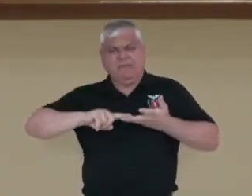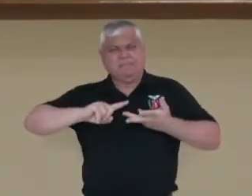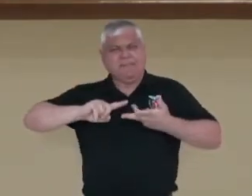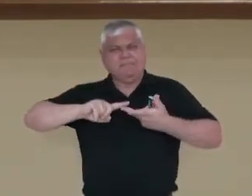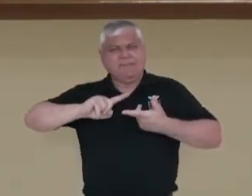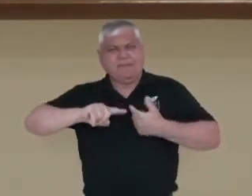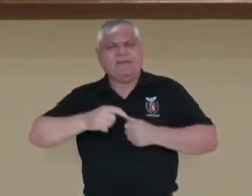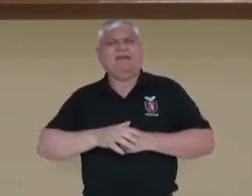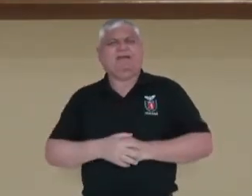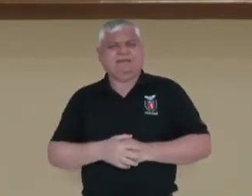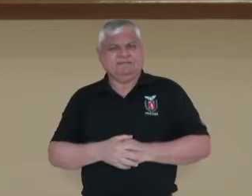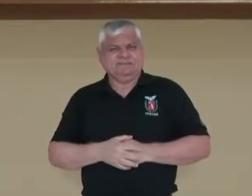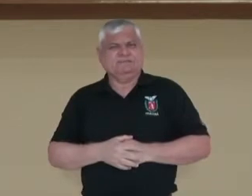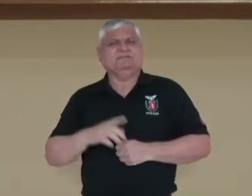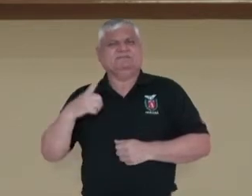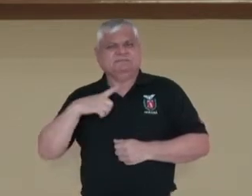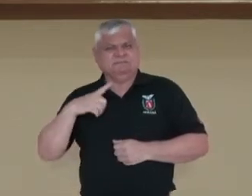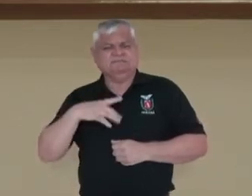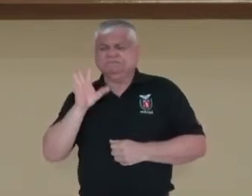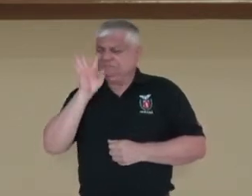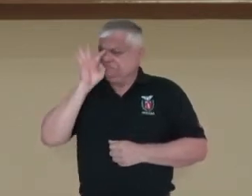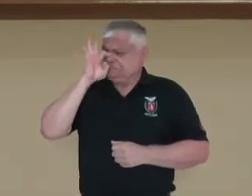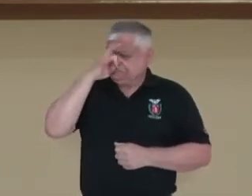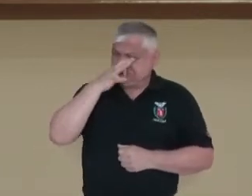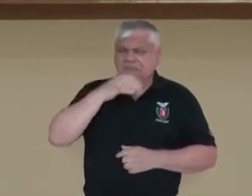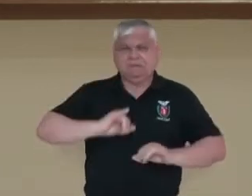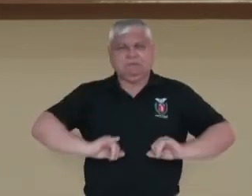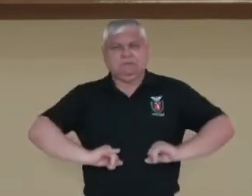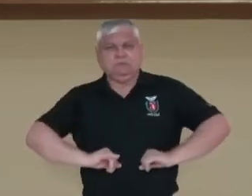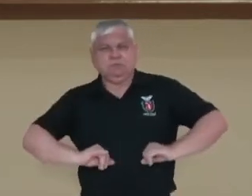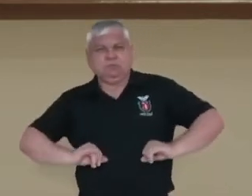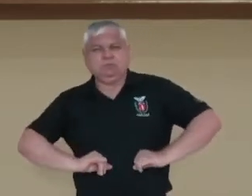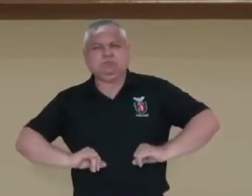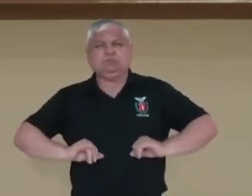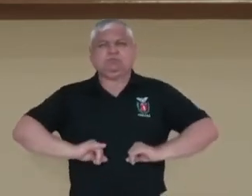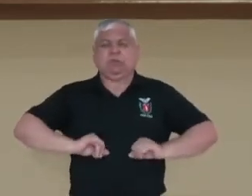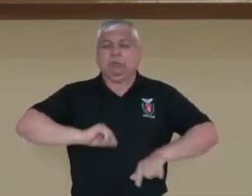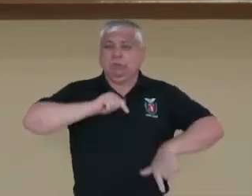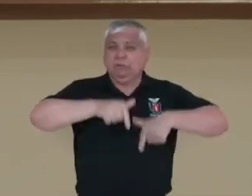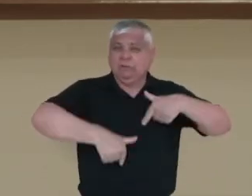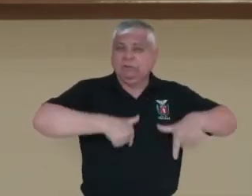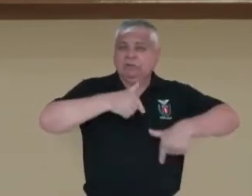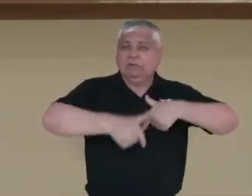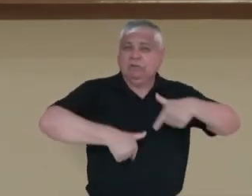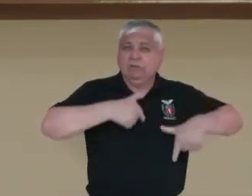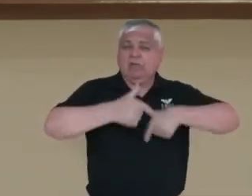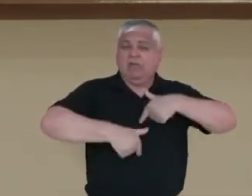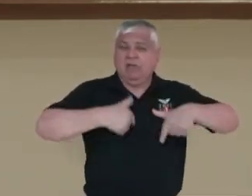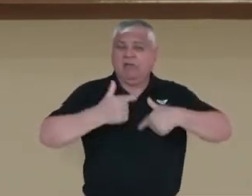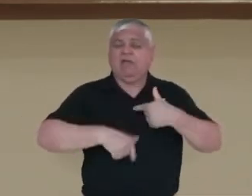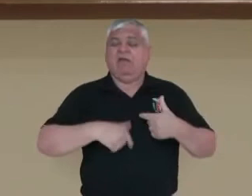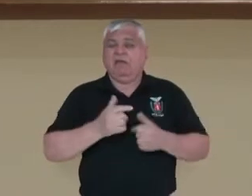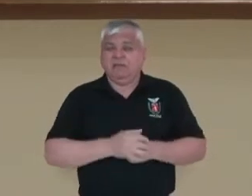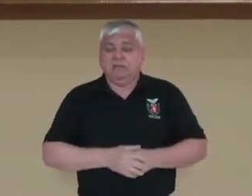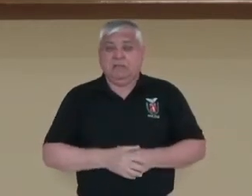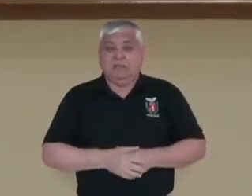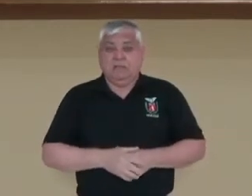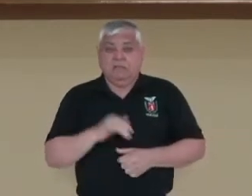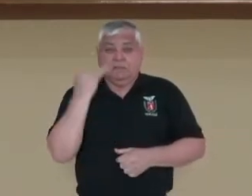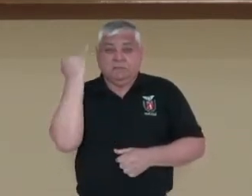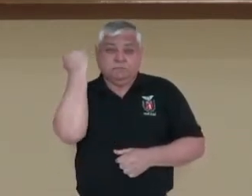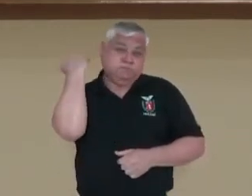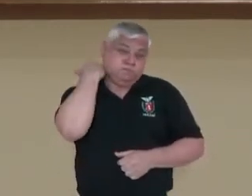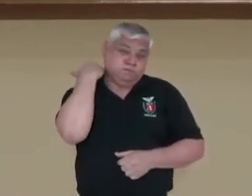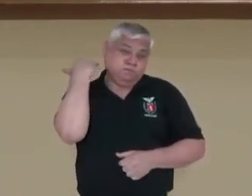né? Diante de todo o sofrimento e de todo o trabalho duro ao qual eles eram submetidos, né?